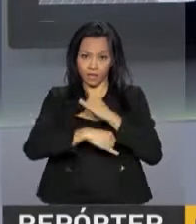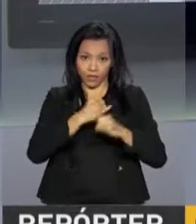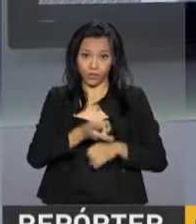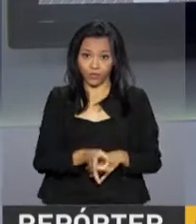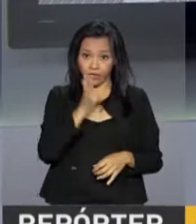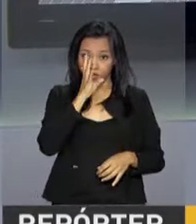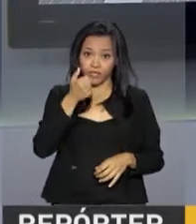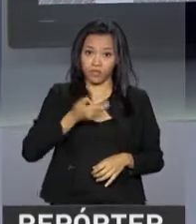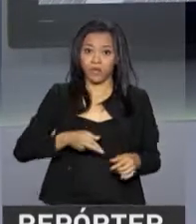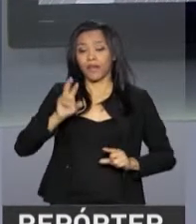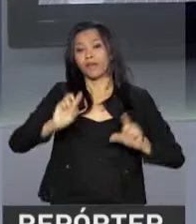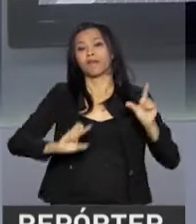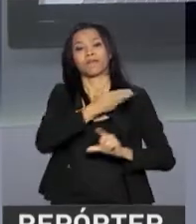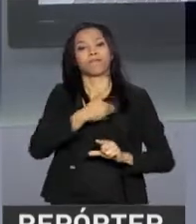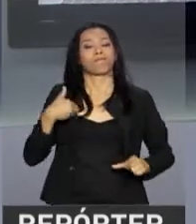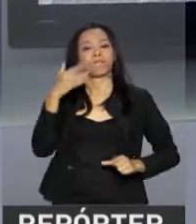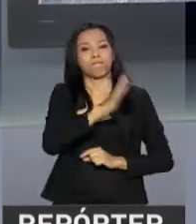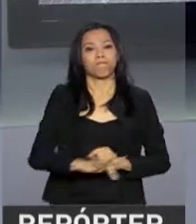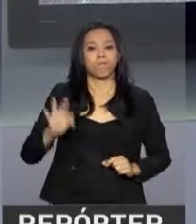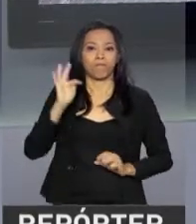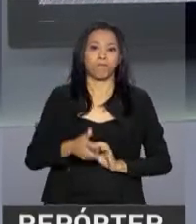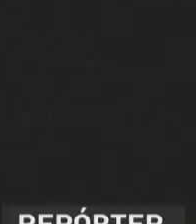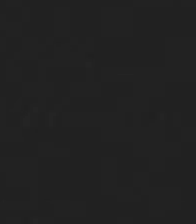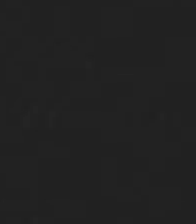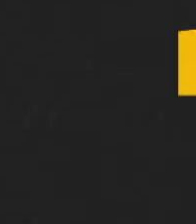continue na nbr a tv do governo federal